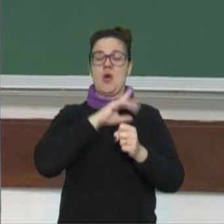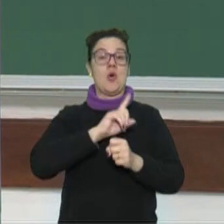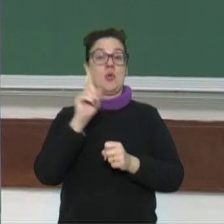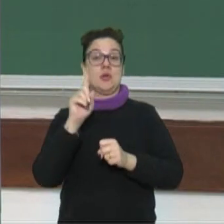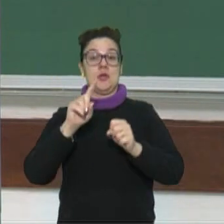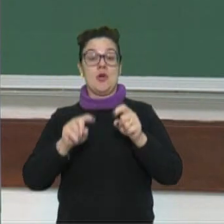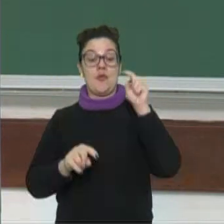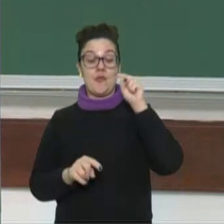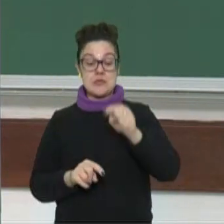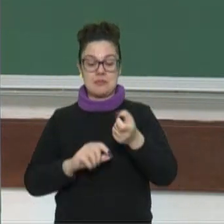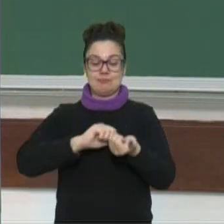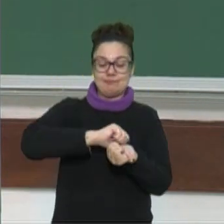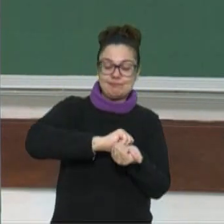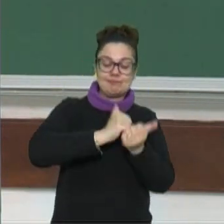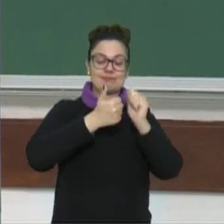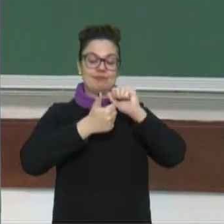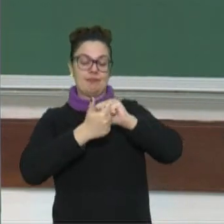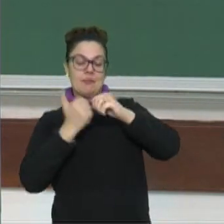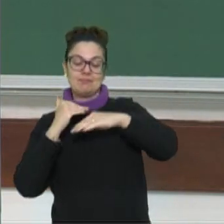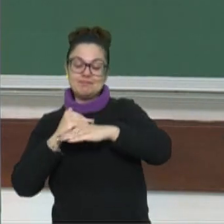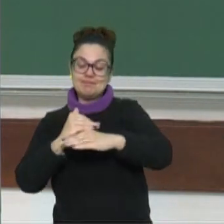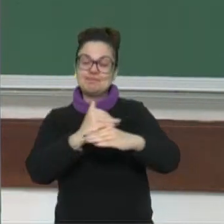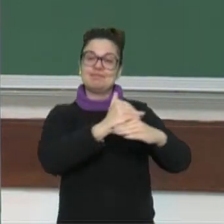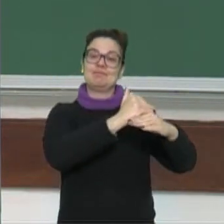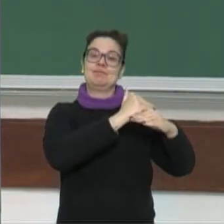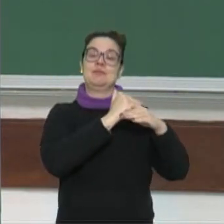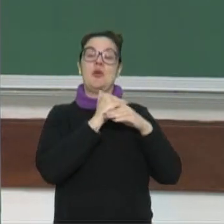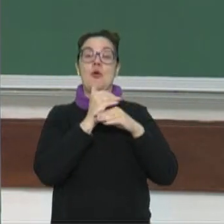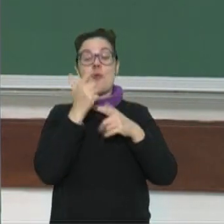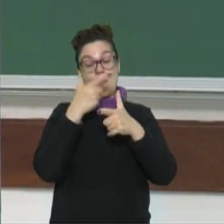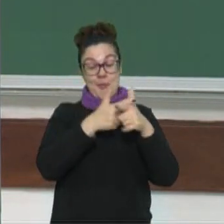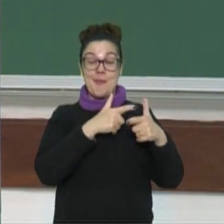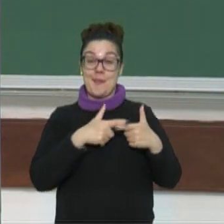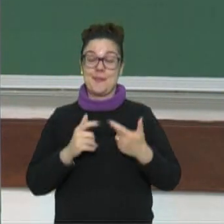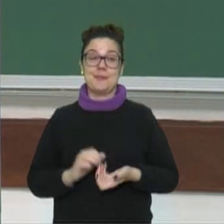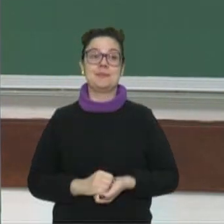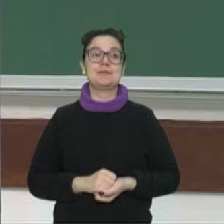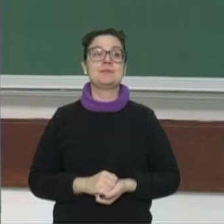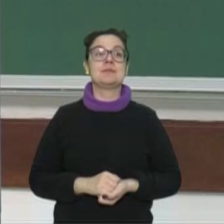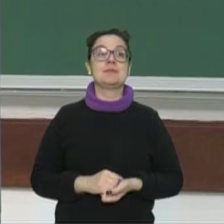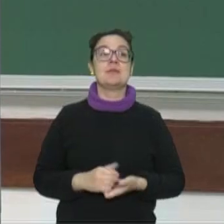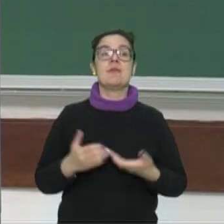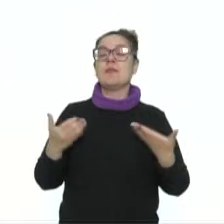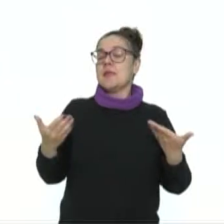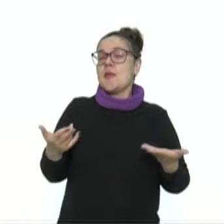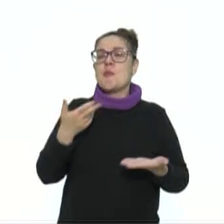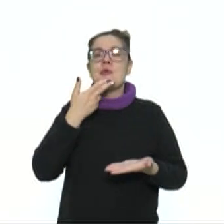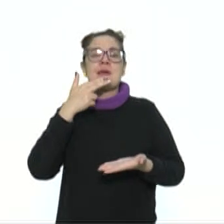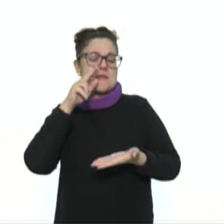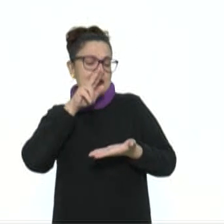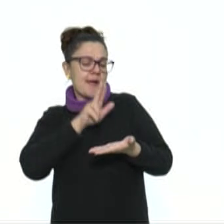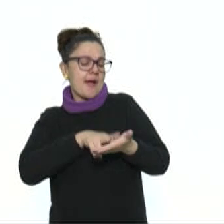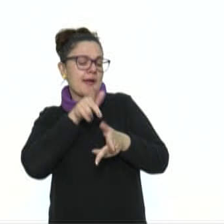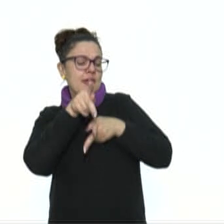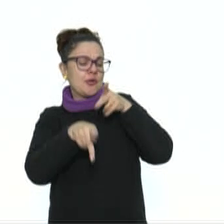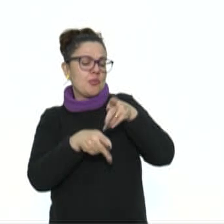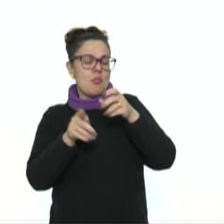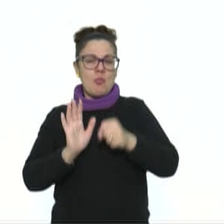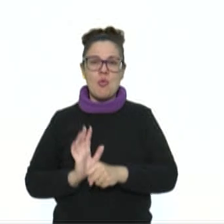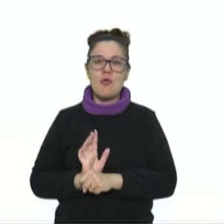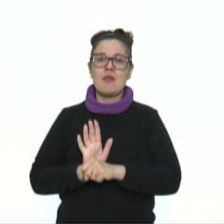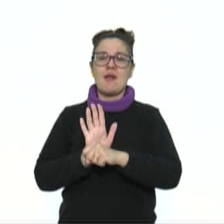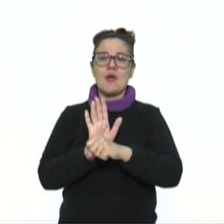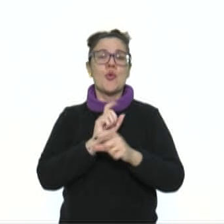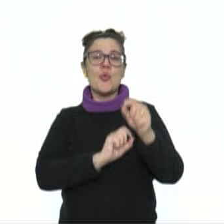vai pegar e vai tentar regular aquilo que está ali fazendo mal. Certo? O que essa Carta do Povo vai